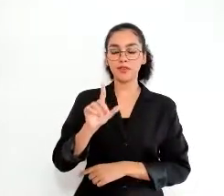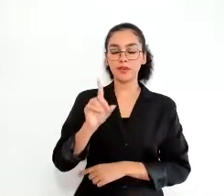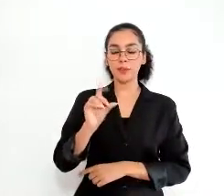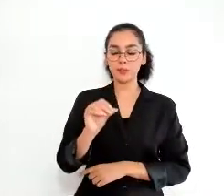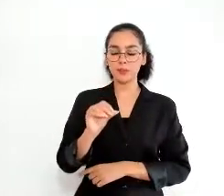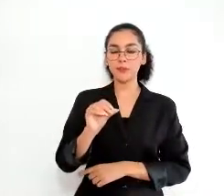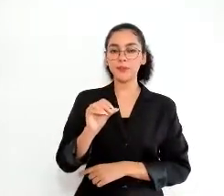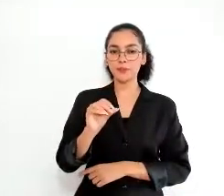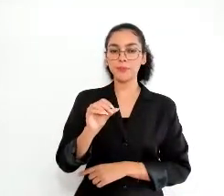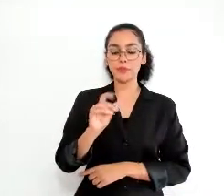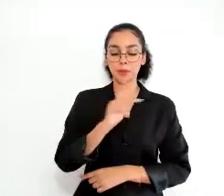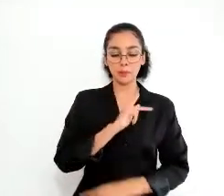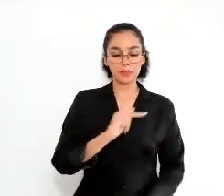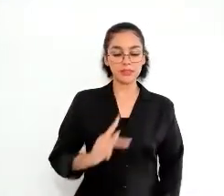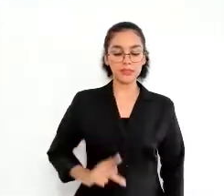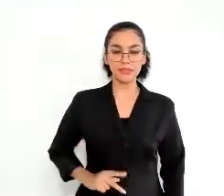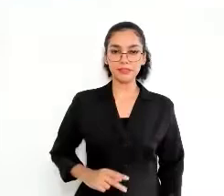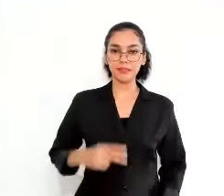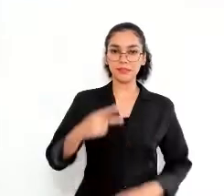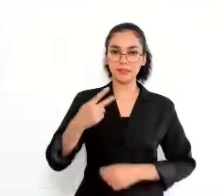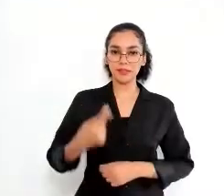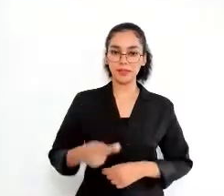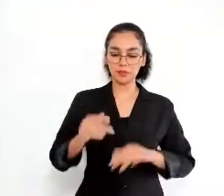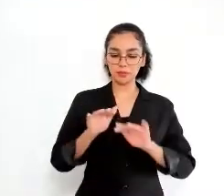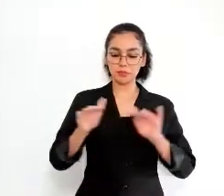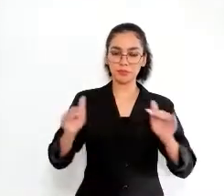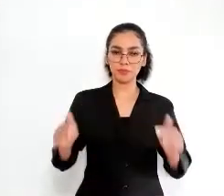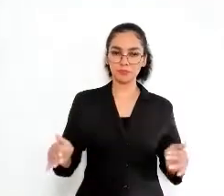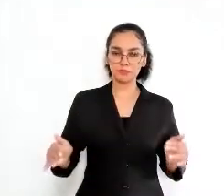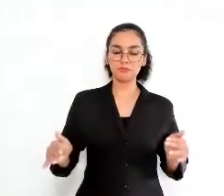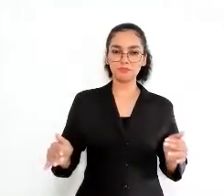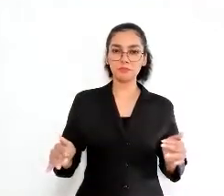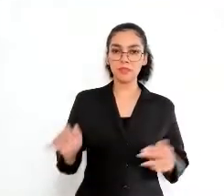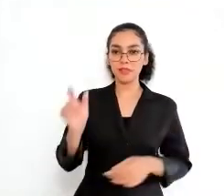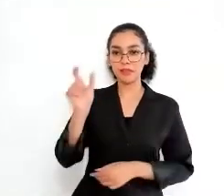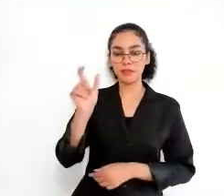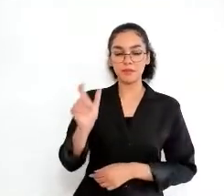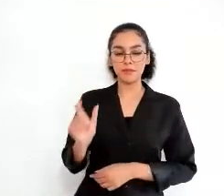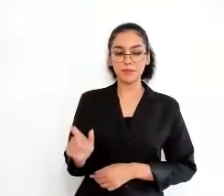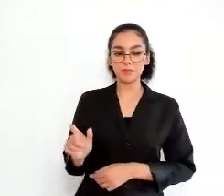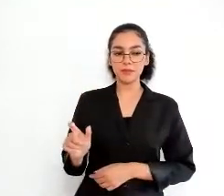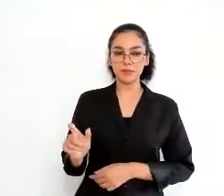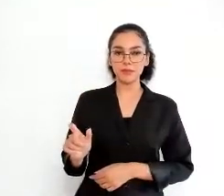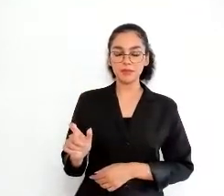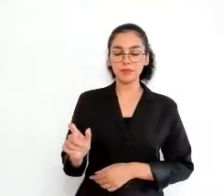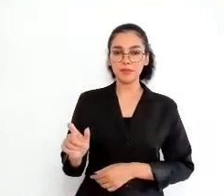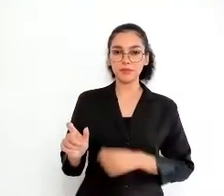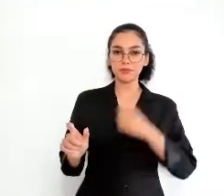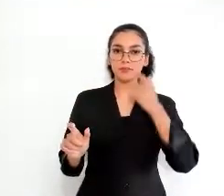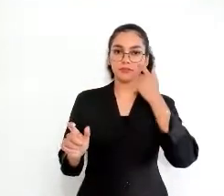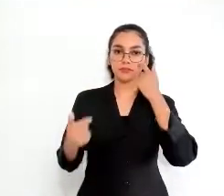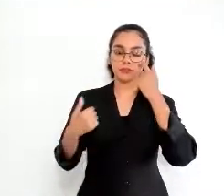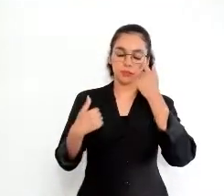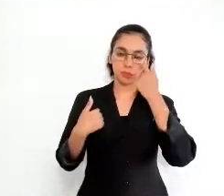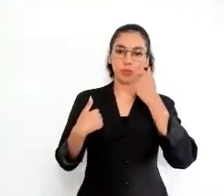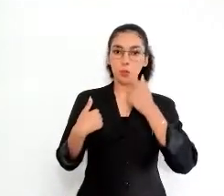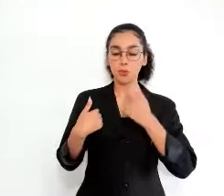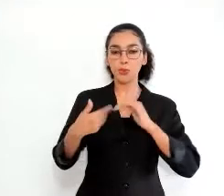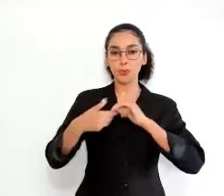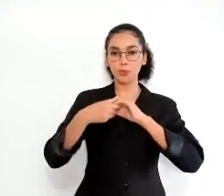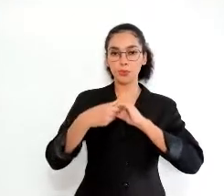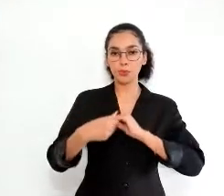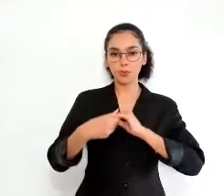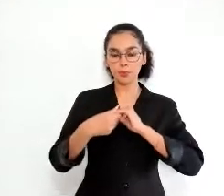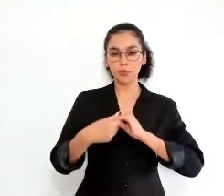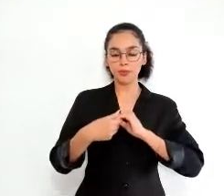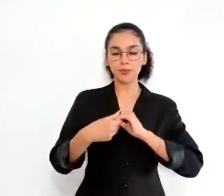presidente desta casa, na pessoa de quem estendo meus cumprimentos aos